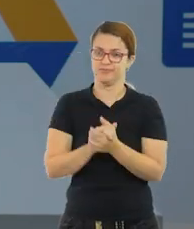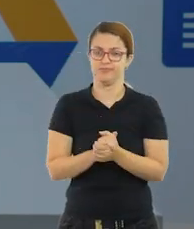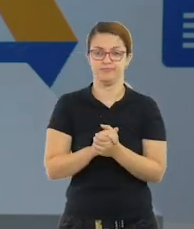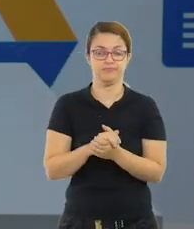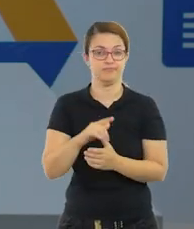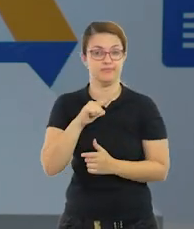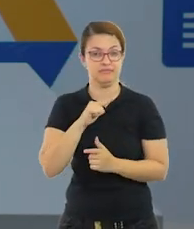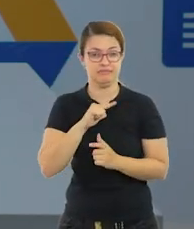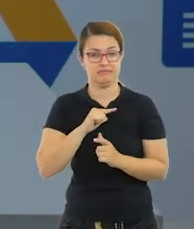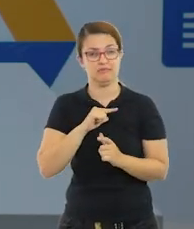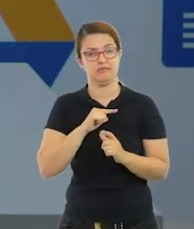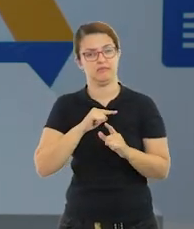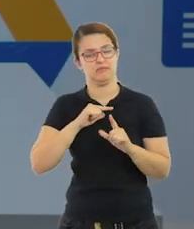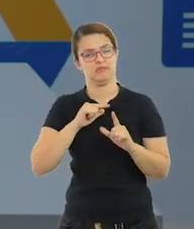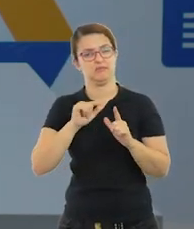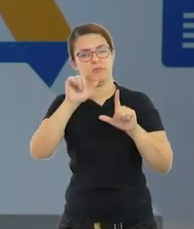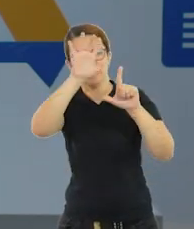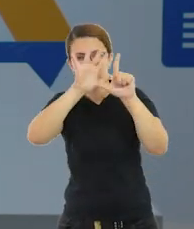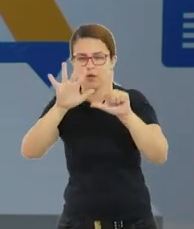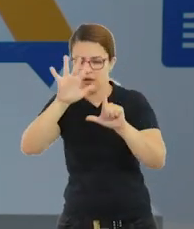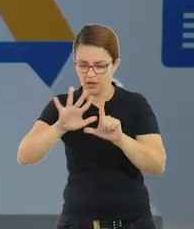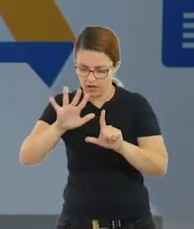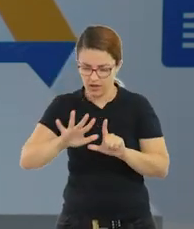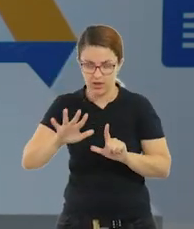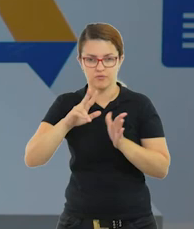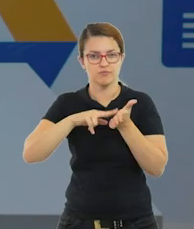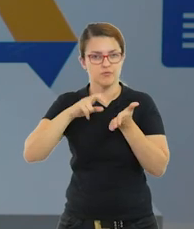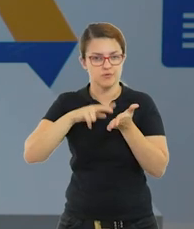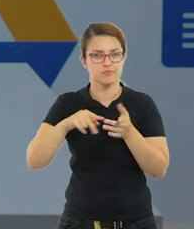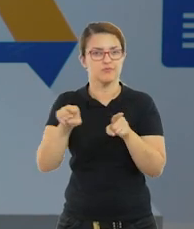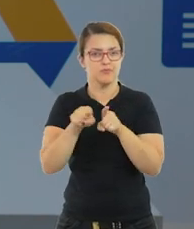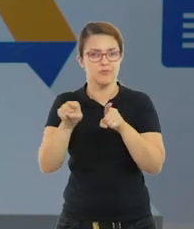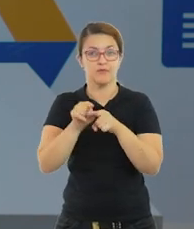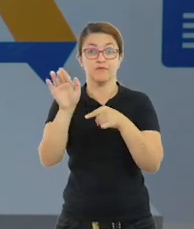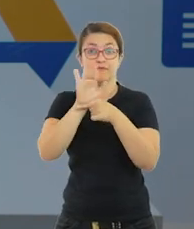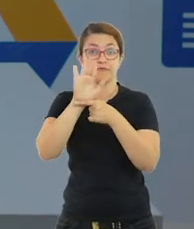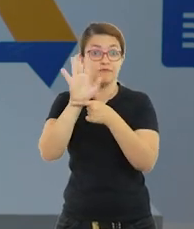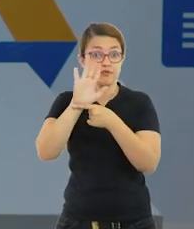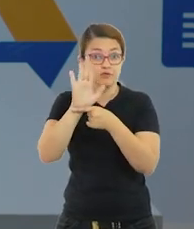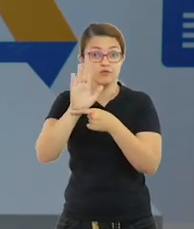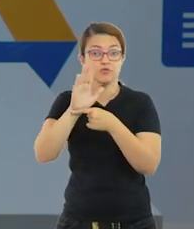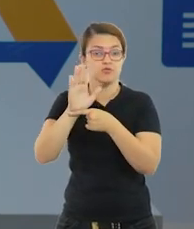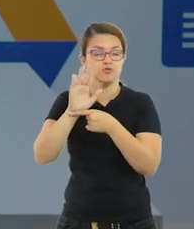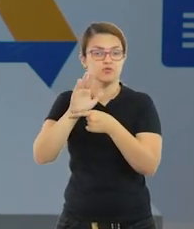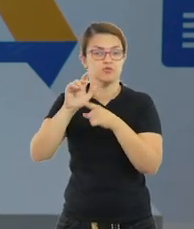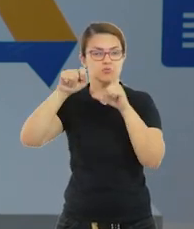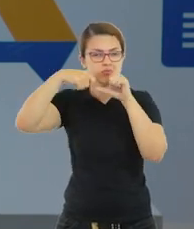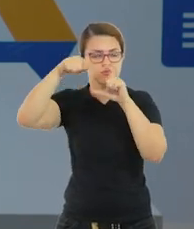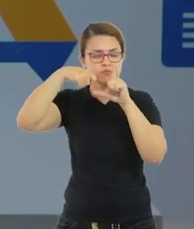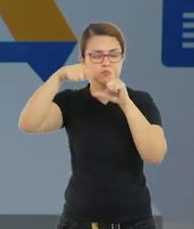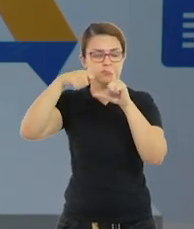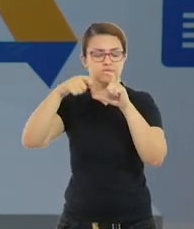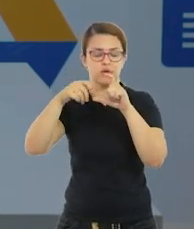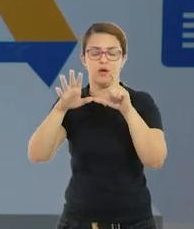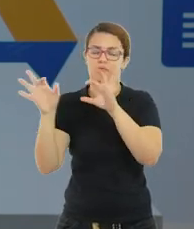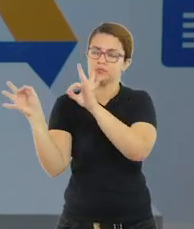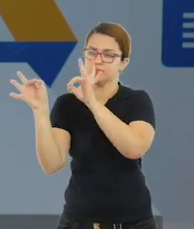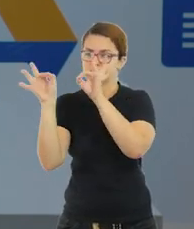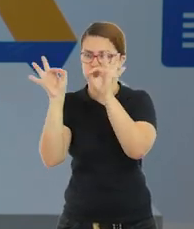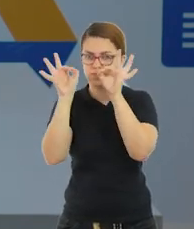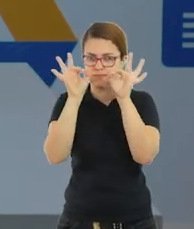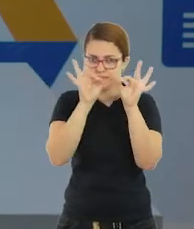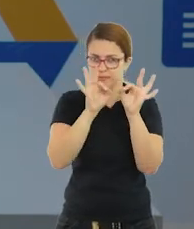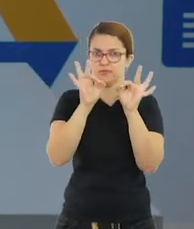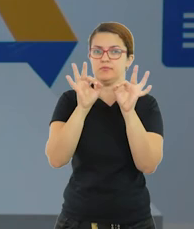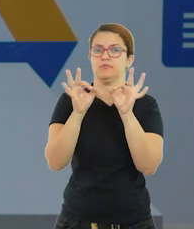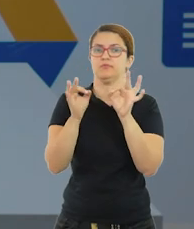foods. Então nós vamos ter lá vários vocabulários, vários vídeos também para que vocês possam retomar. Então, depois